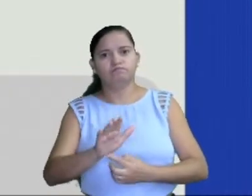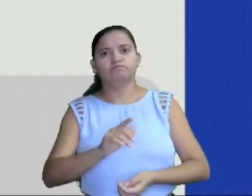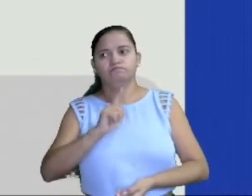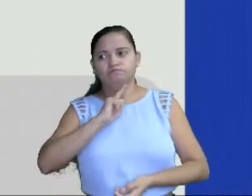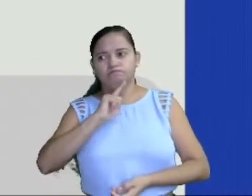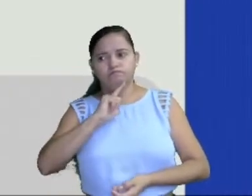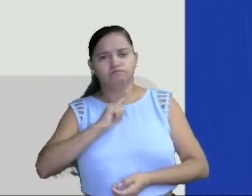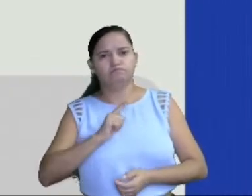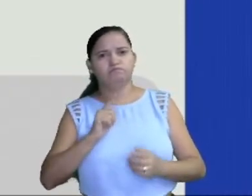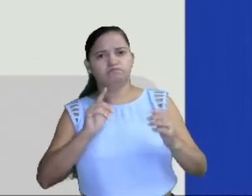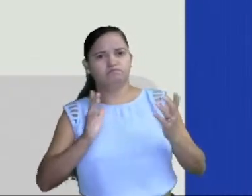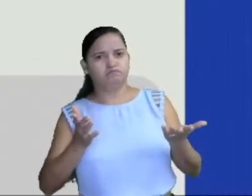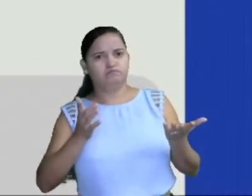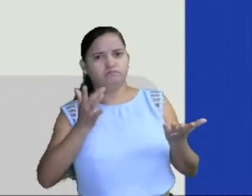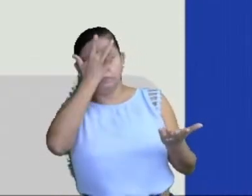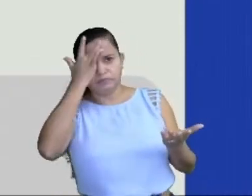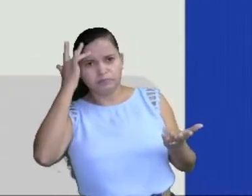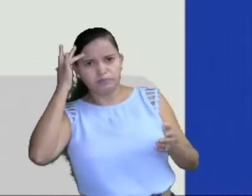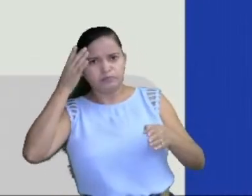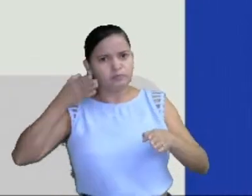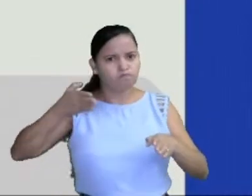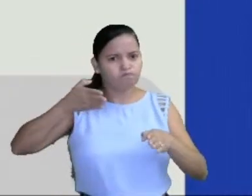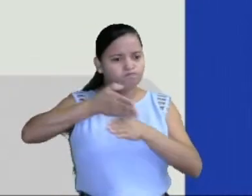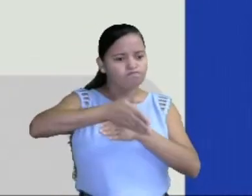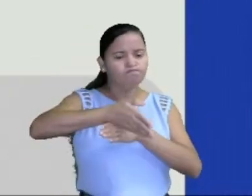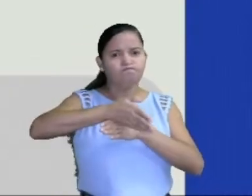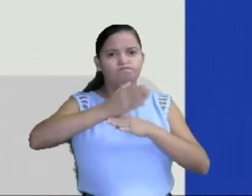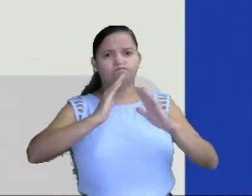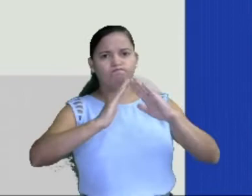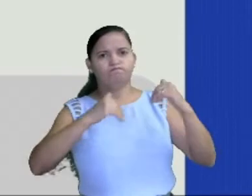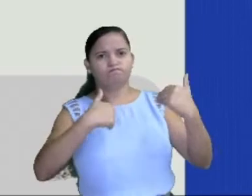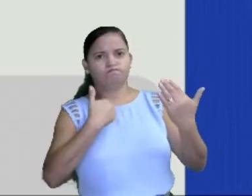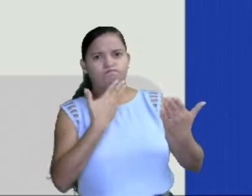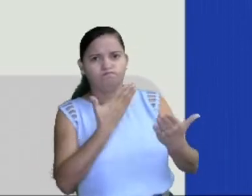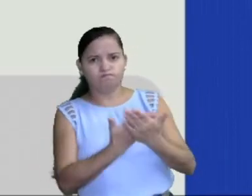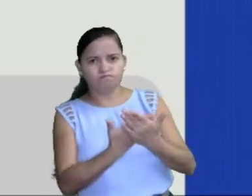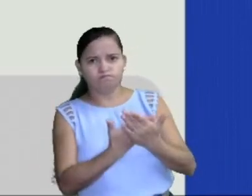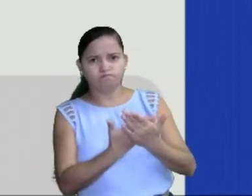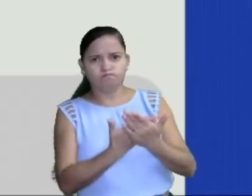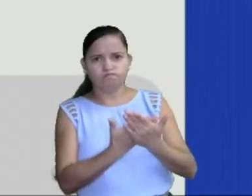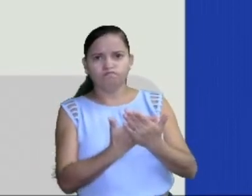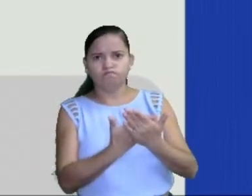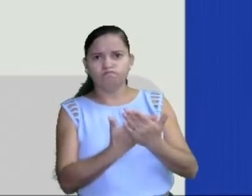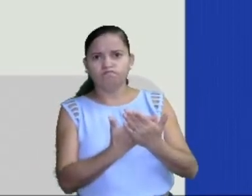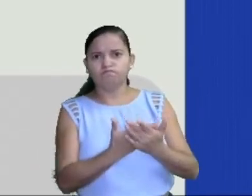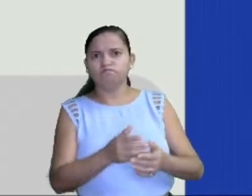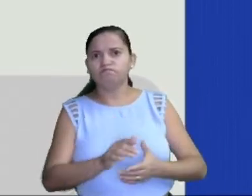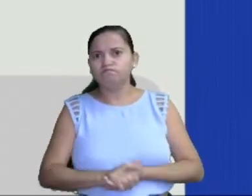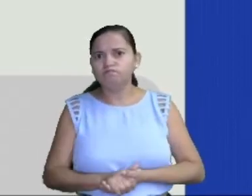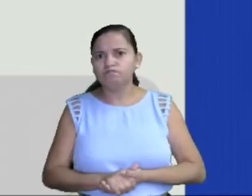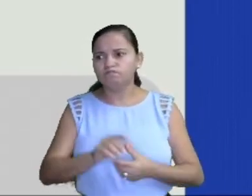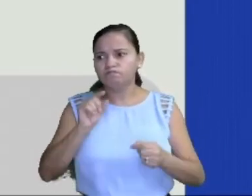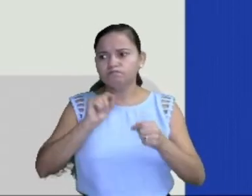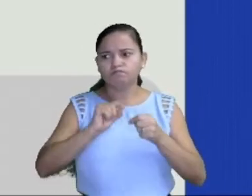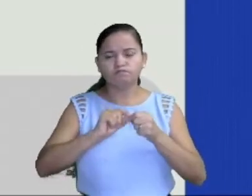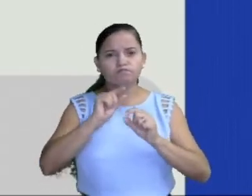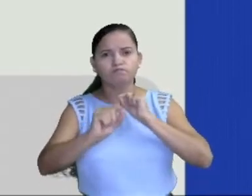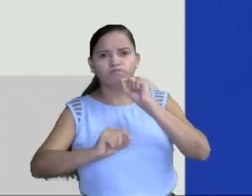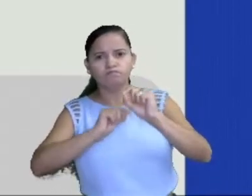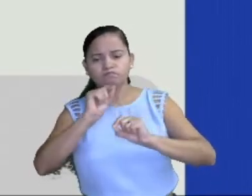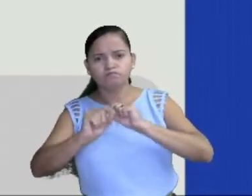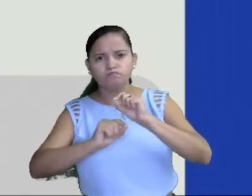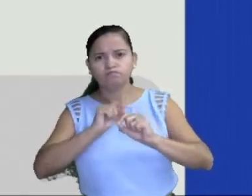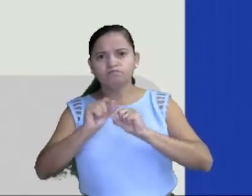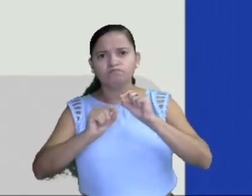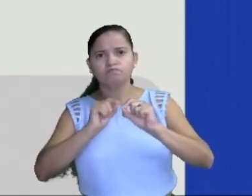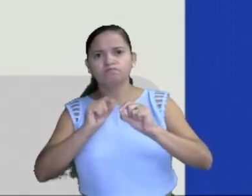de vandalismo. Indivíduos adentraram na unidade escolar pelo mesmo local, a porta dos fundos. Eles ganharam espaço através desta falha